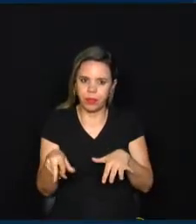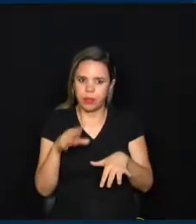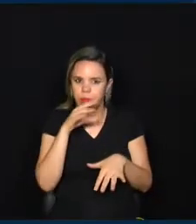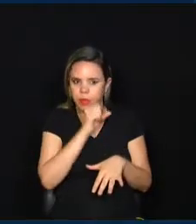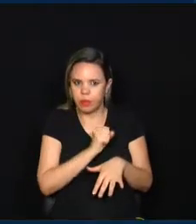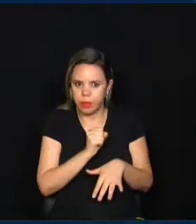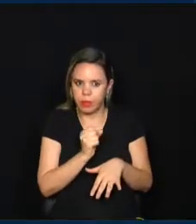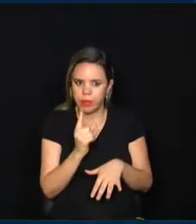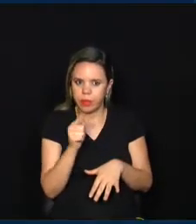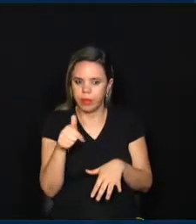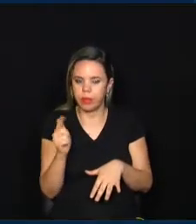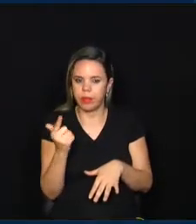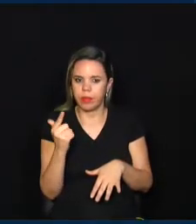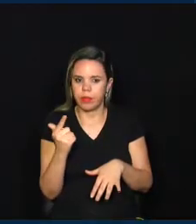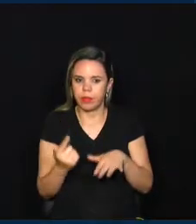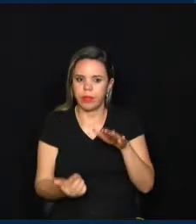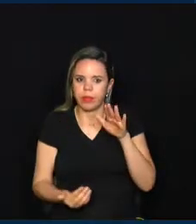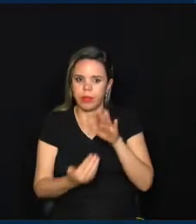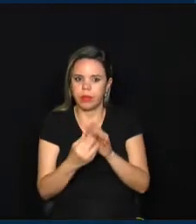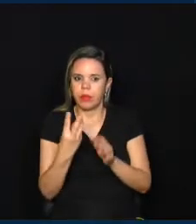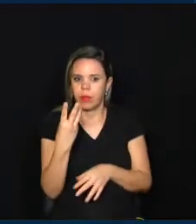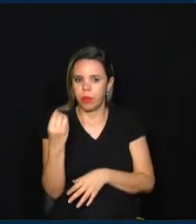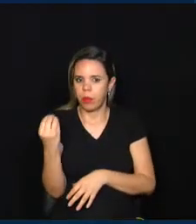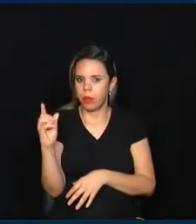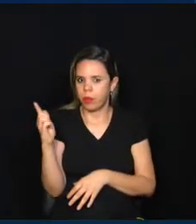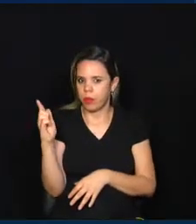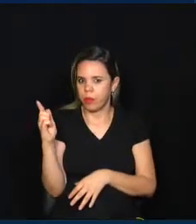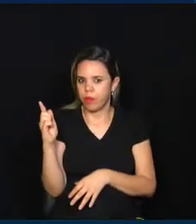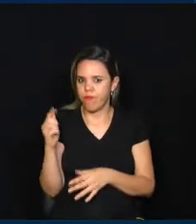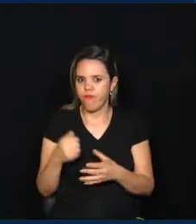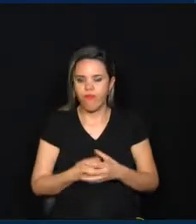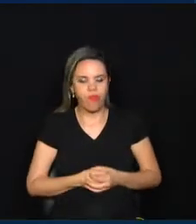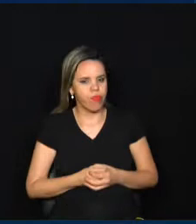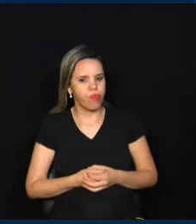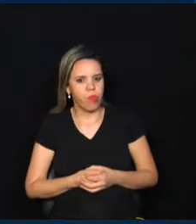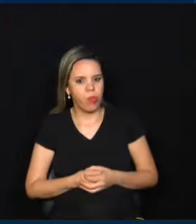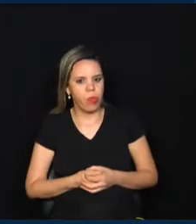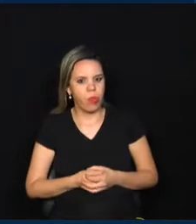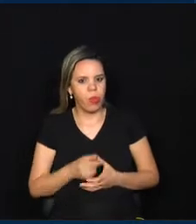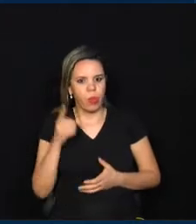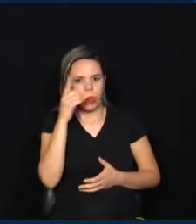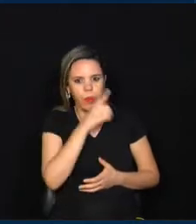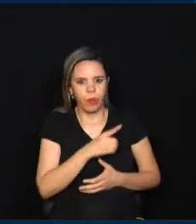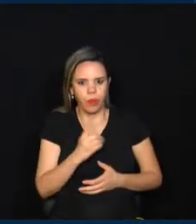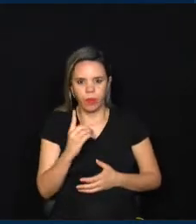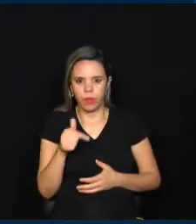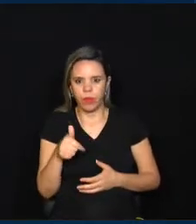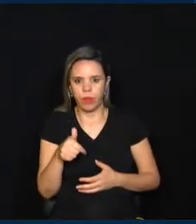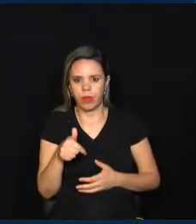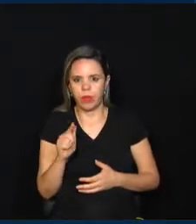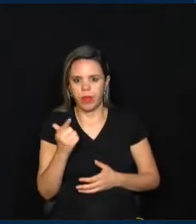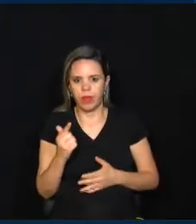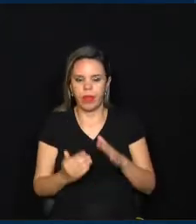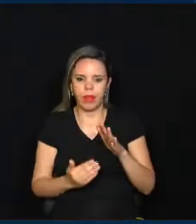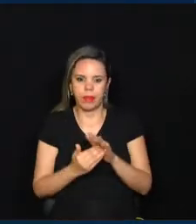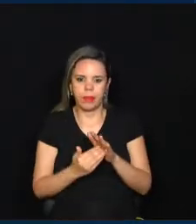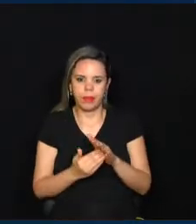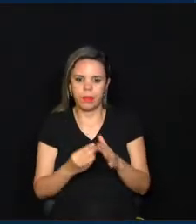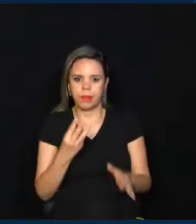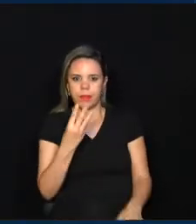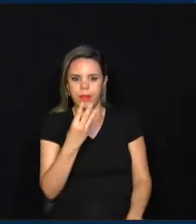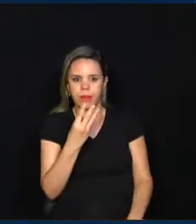Sábado, mínima de 17 e a máxima pode chegar aos 30 graus. No domingo, mínima também de 17 e